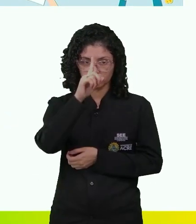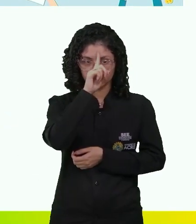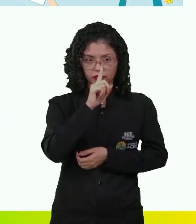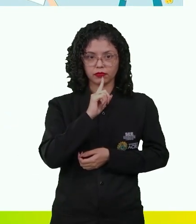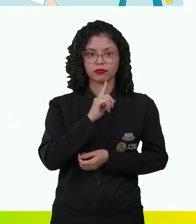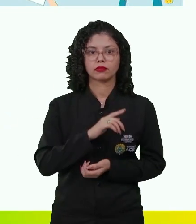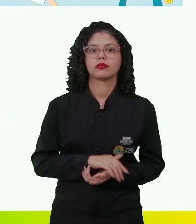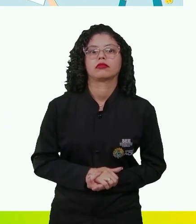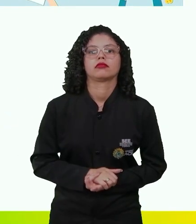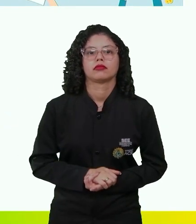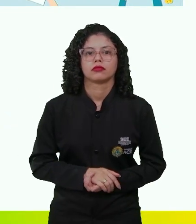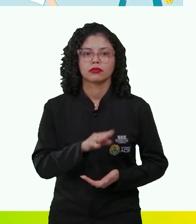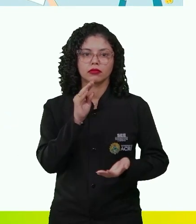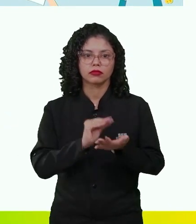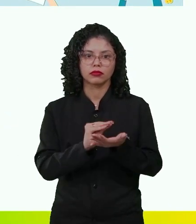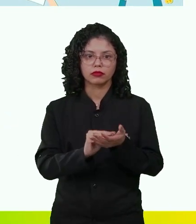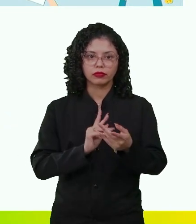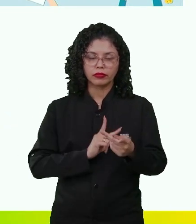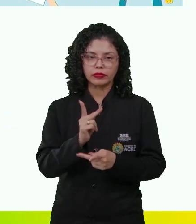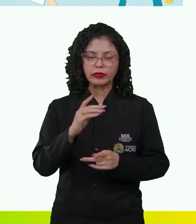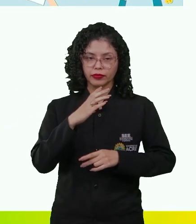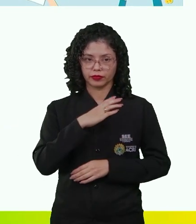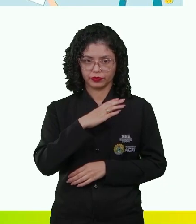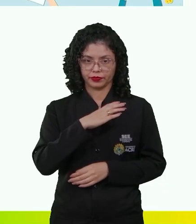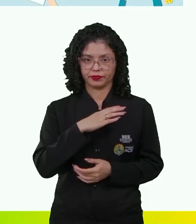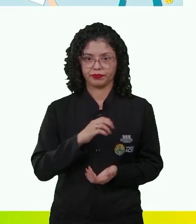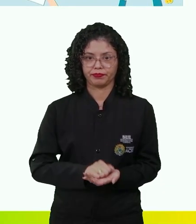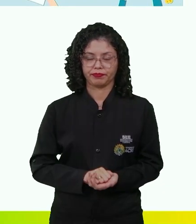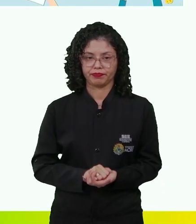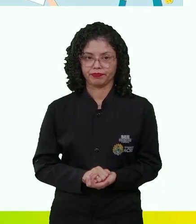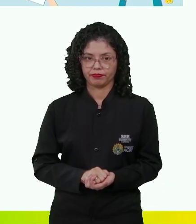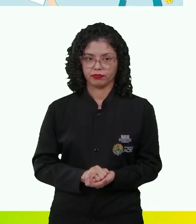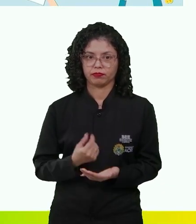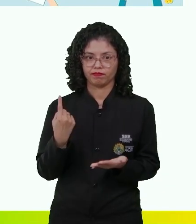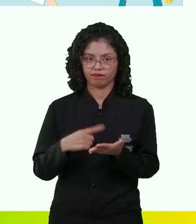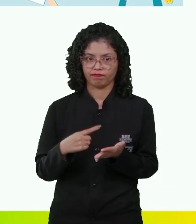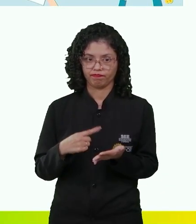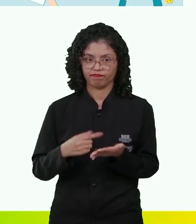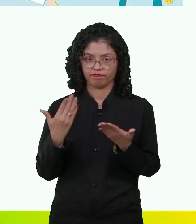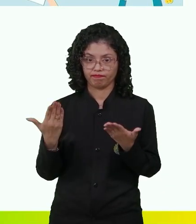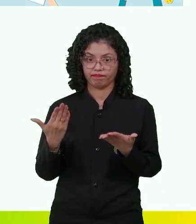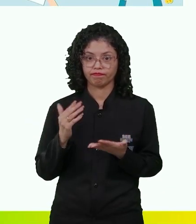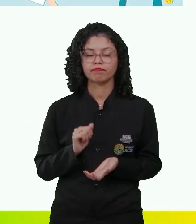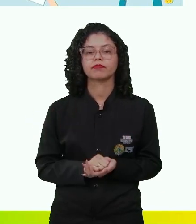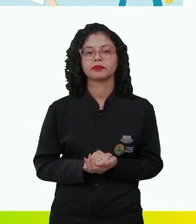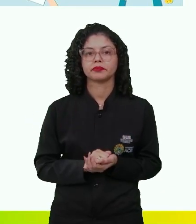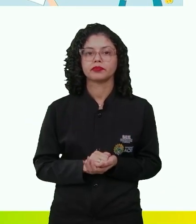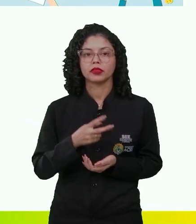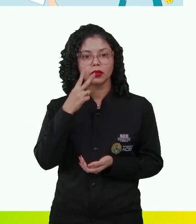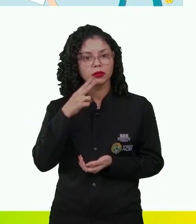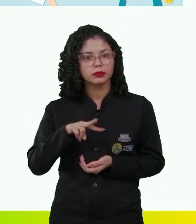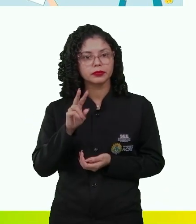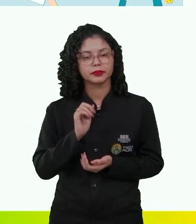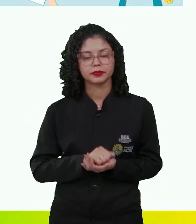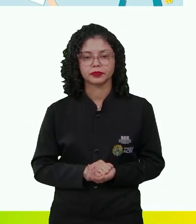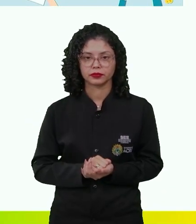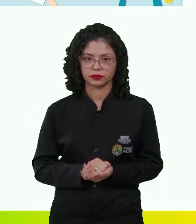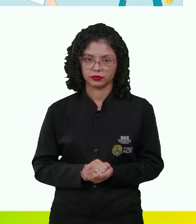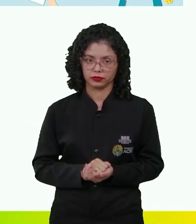fotografia. A falta de planejamento urbano, ela é marcante. Ela salta aos olhos logo de